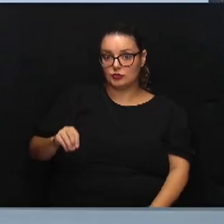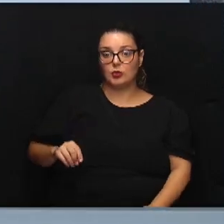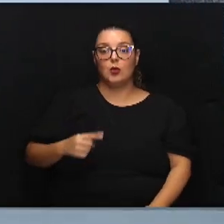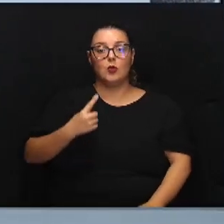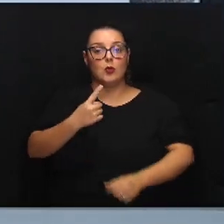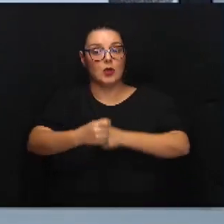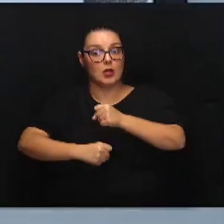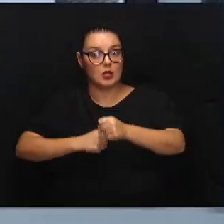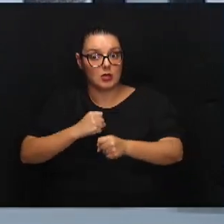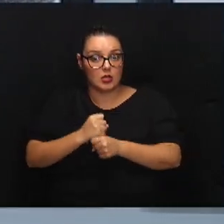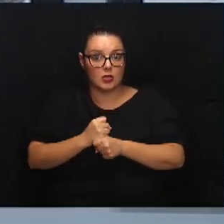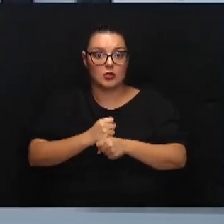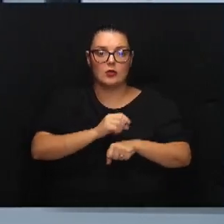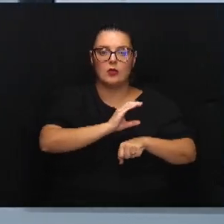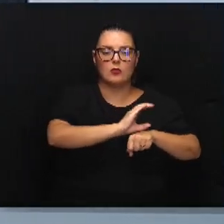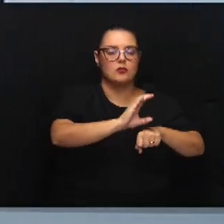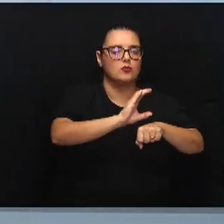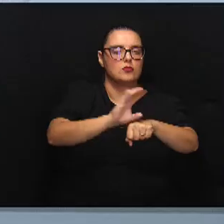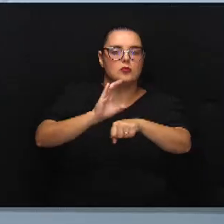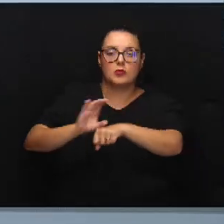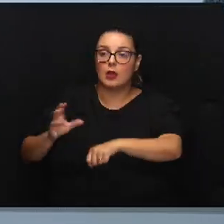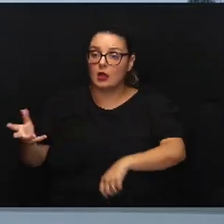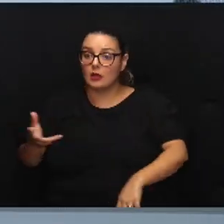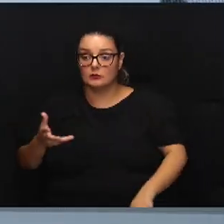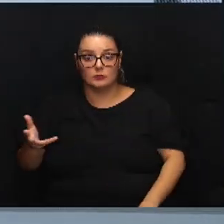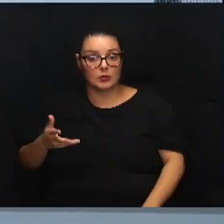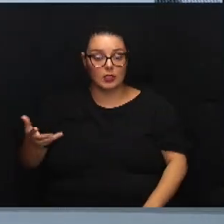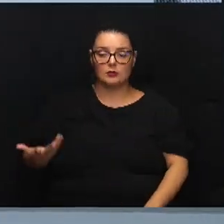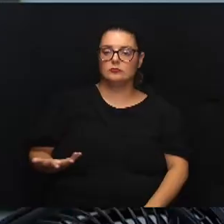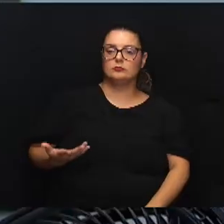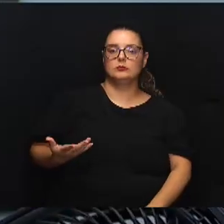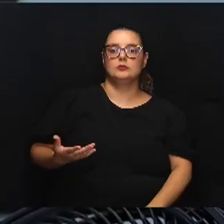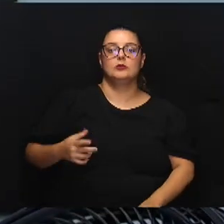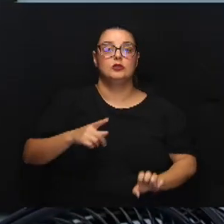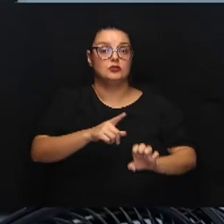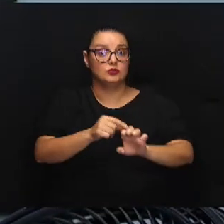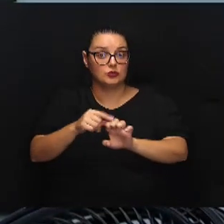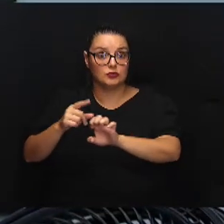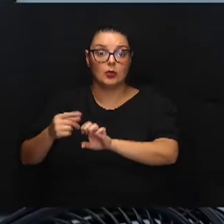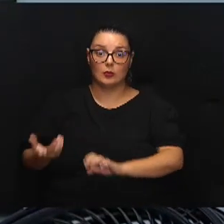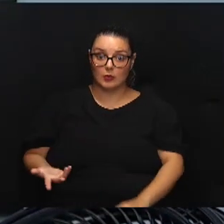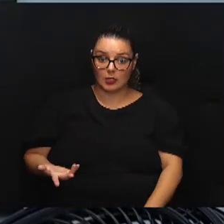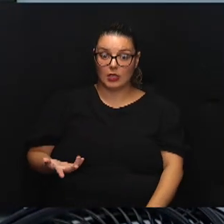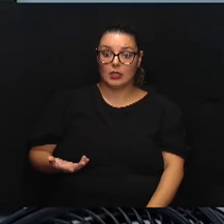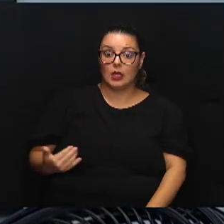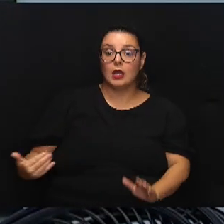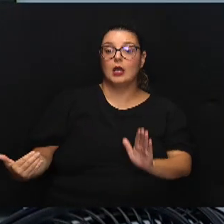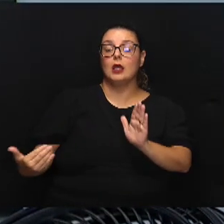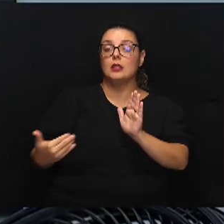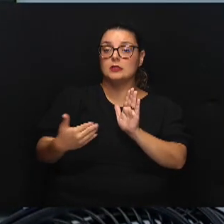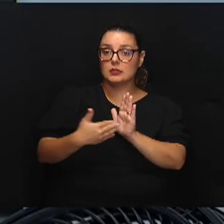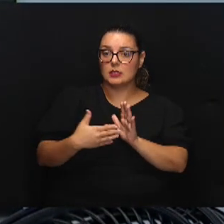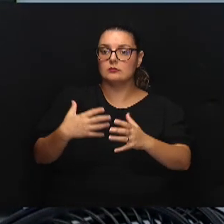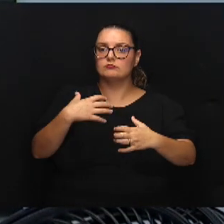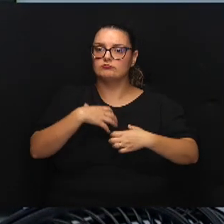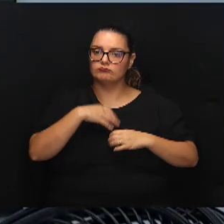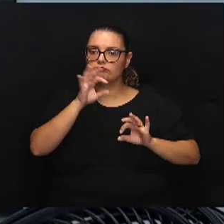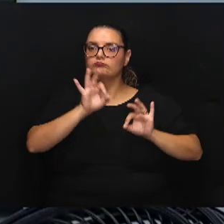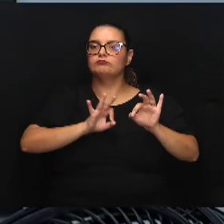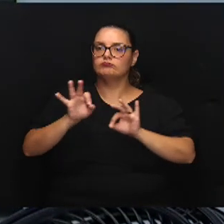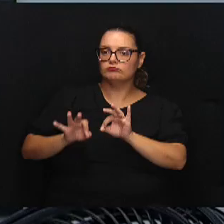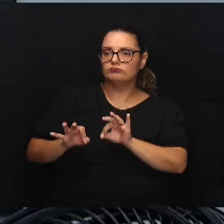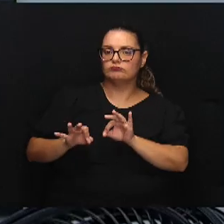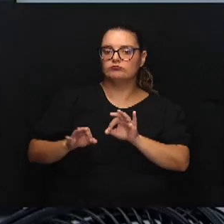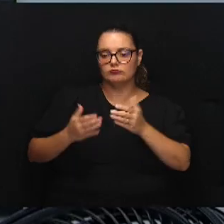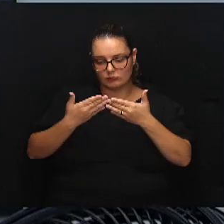estudando, fazendo vários cursos, aceleração, né, sobre empreendedorismo, até me sentir preparada para estar